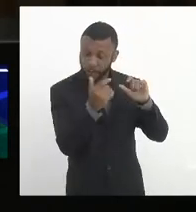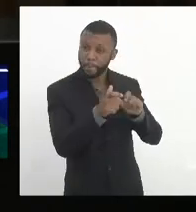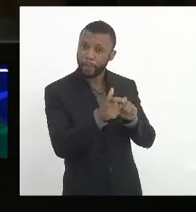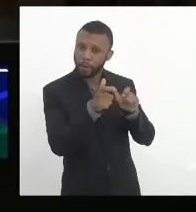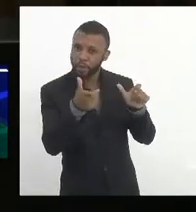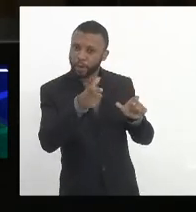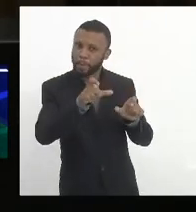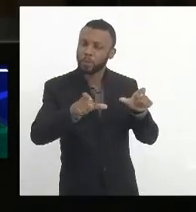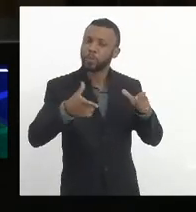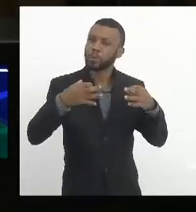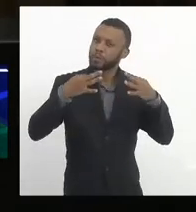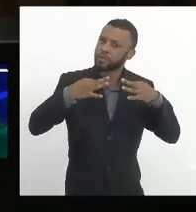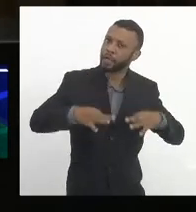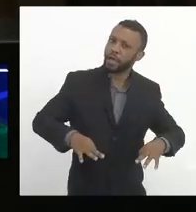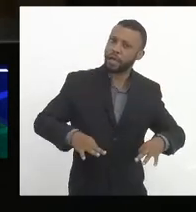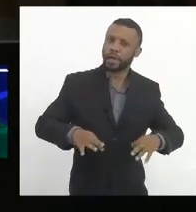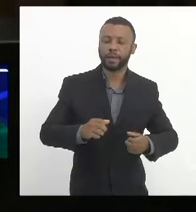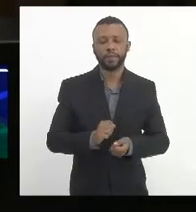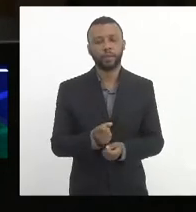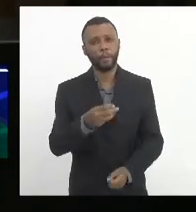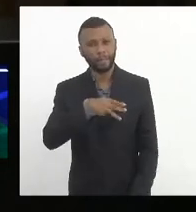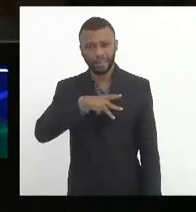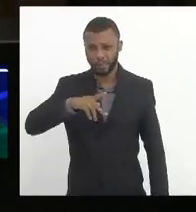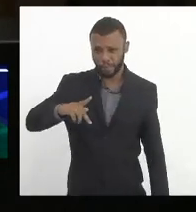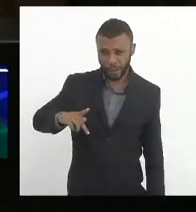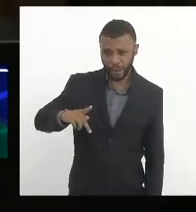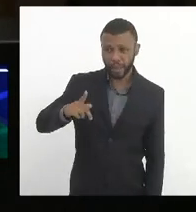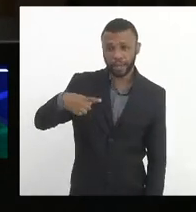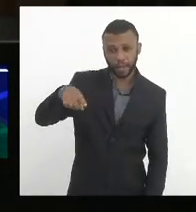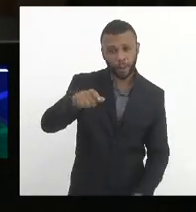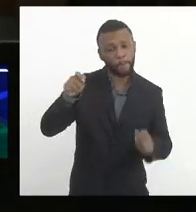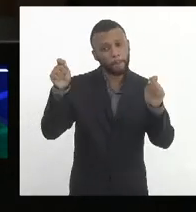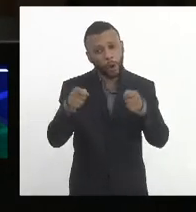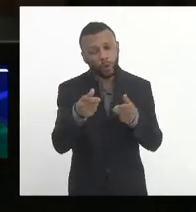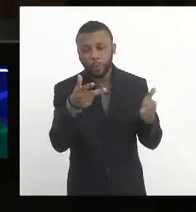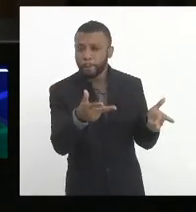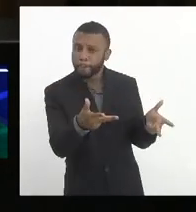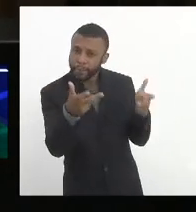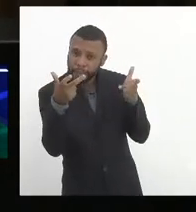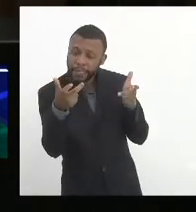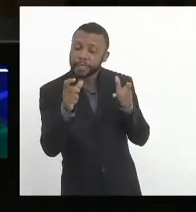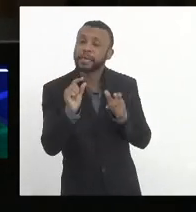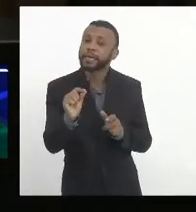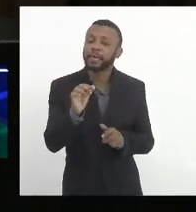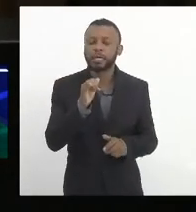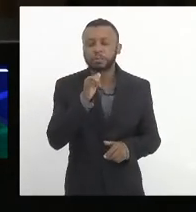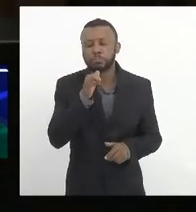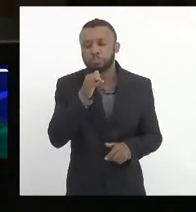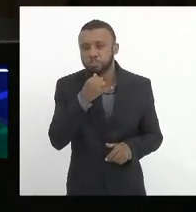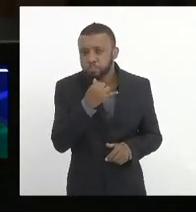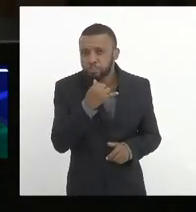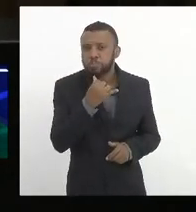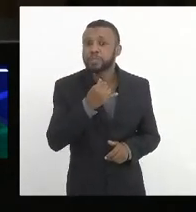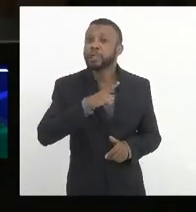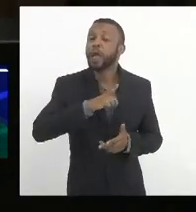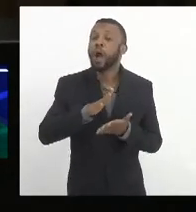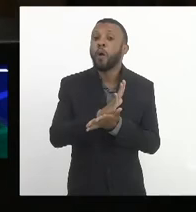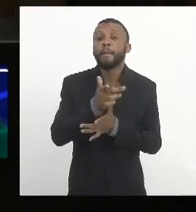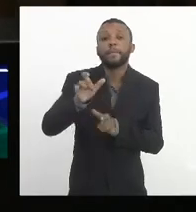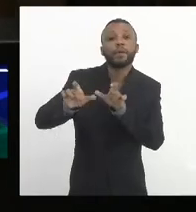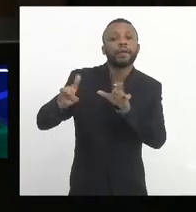honestas do Ministério Público que eles possam enxergar aqui e infelizmente tem pessoas